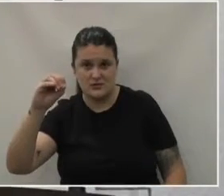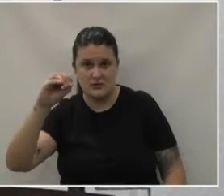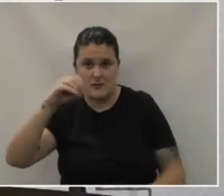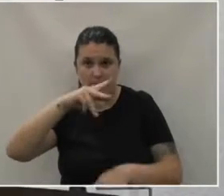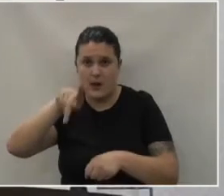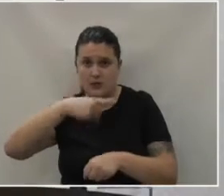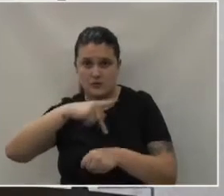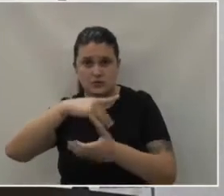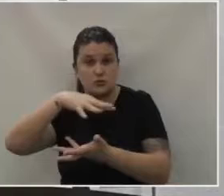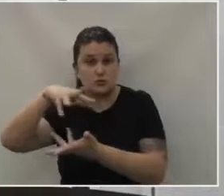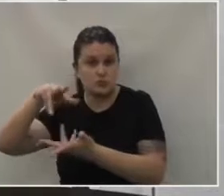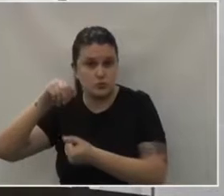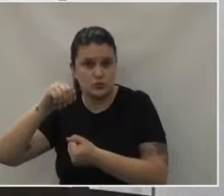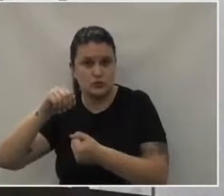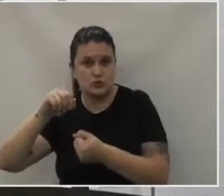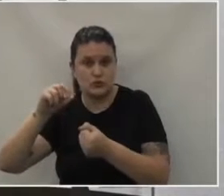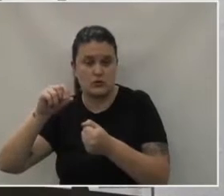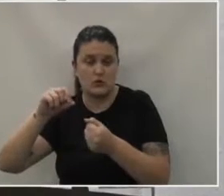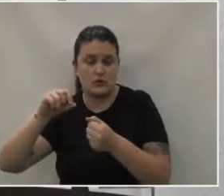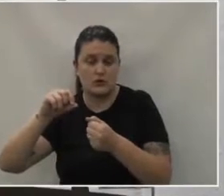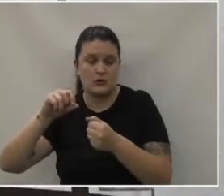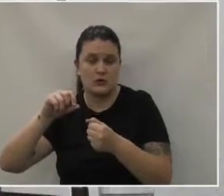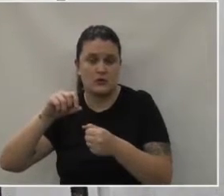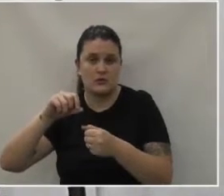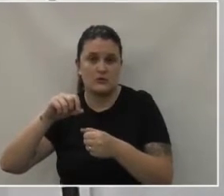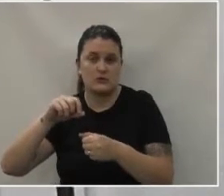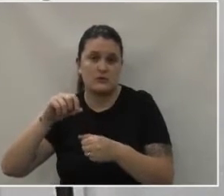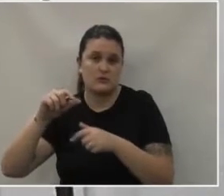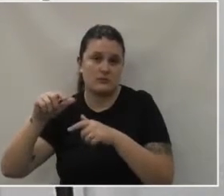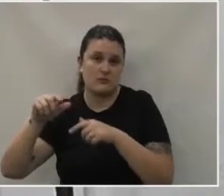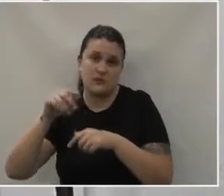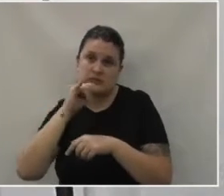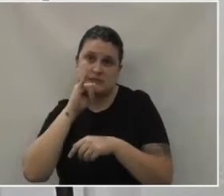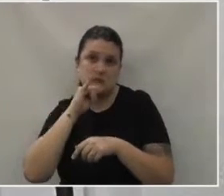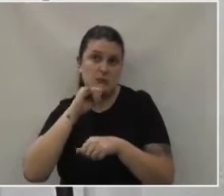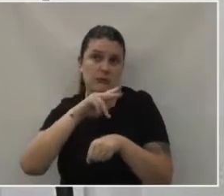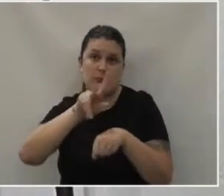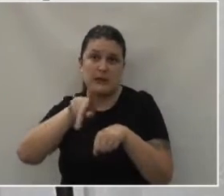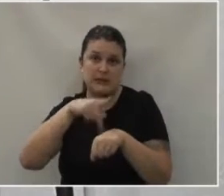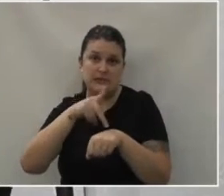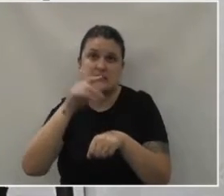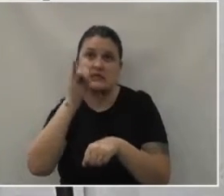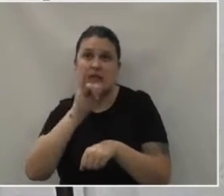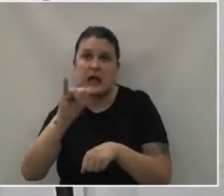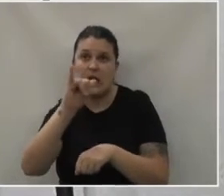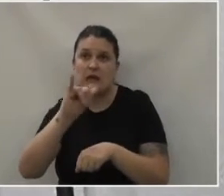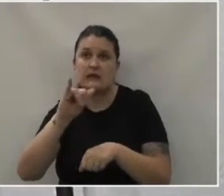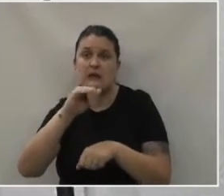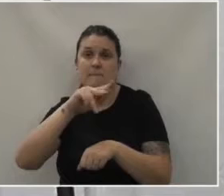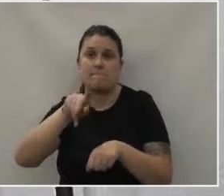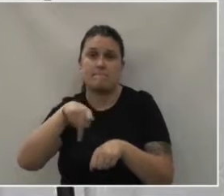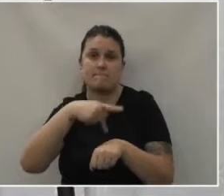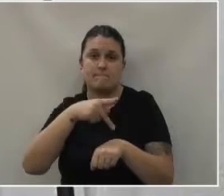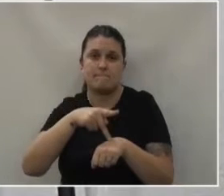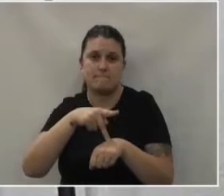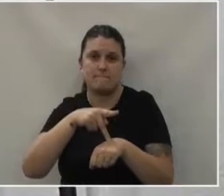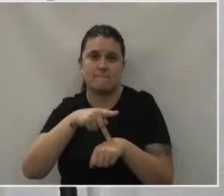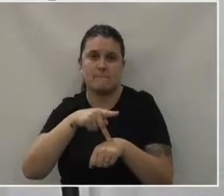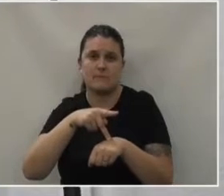postais. Desses 10 países, são países, como o senhor citou, a Itália, são países de extensão